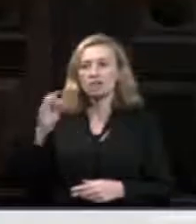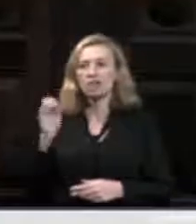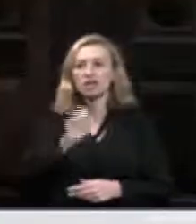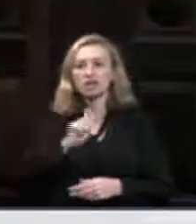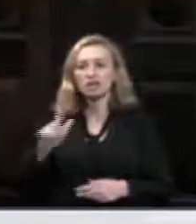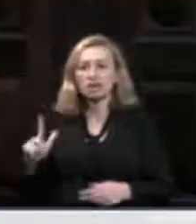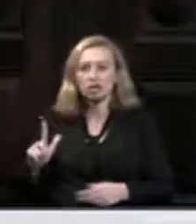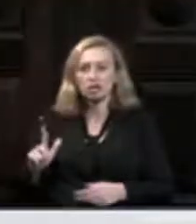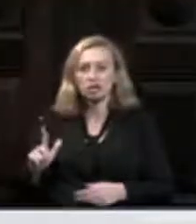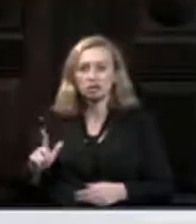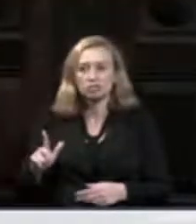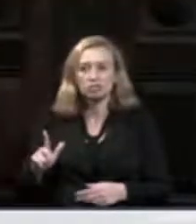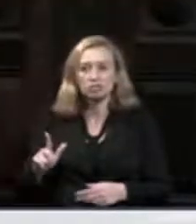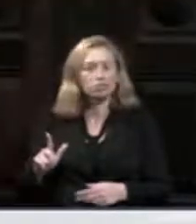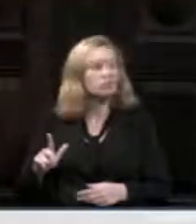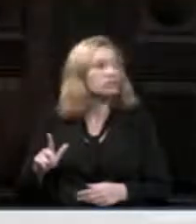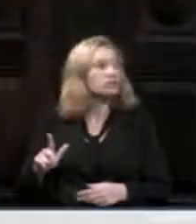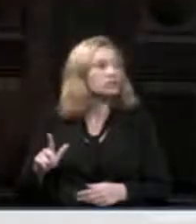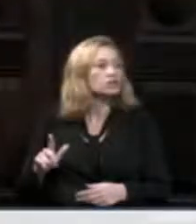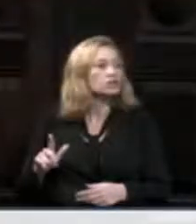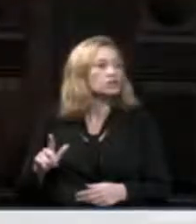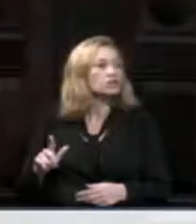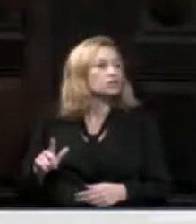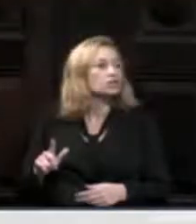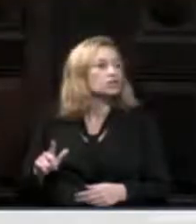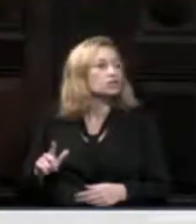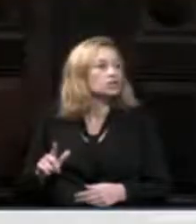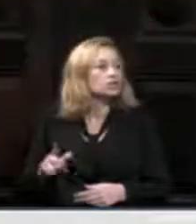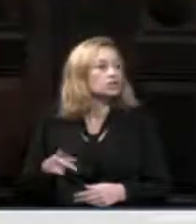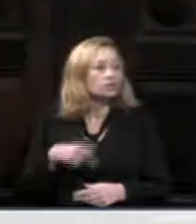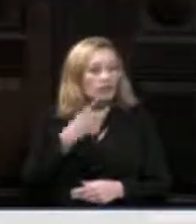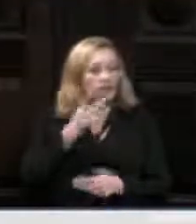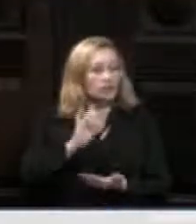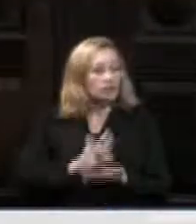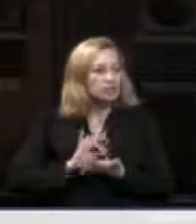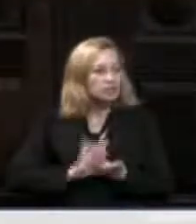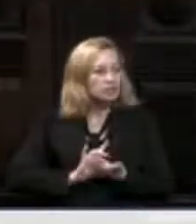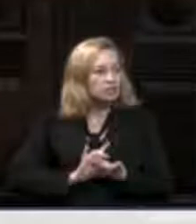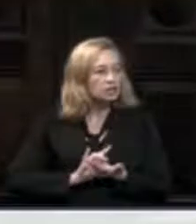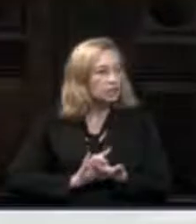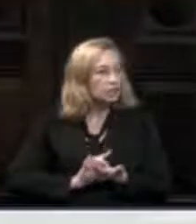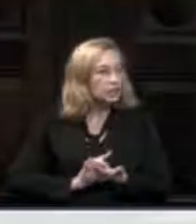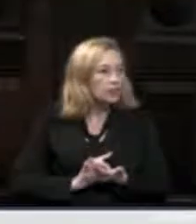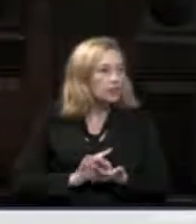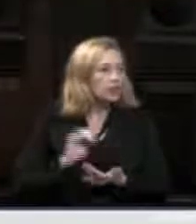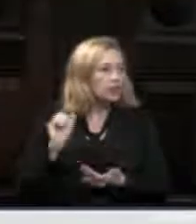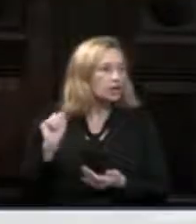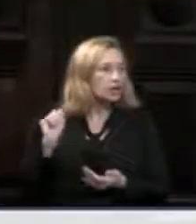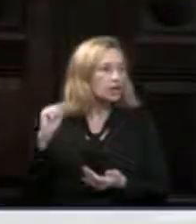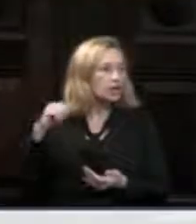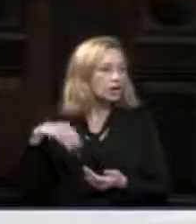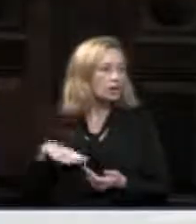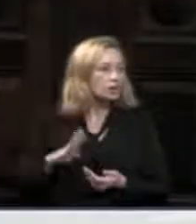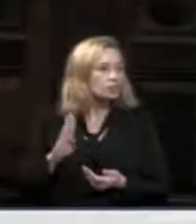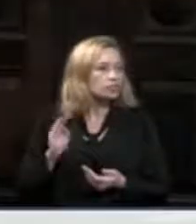uma verdade ao senhor. A gente viveu isso na região. O ambientalista, ele vive de